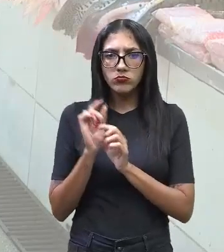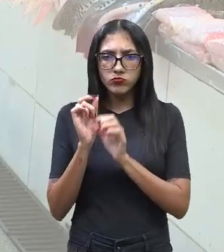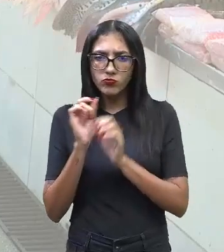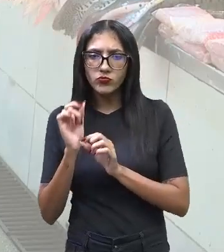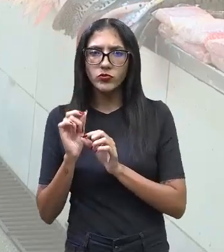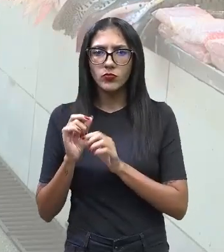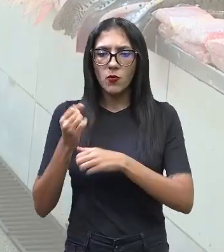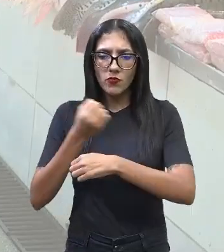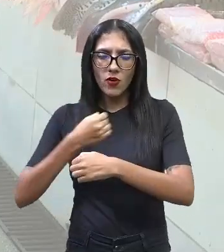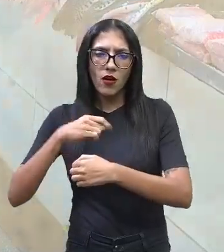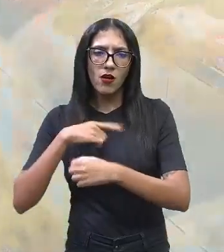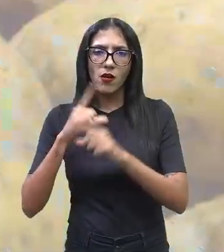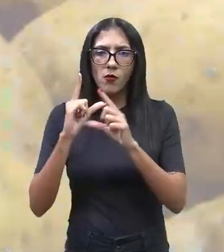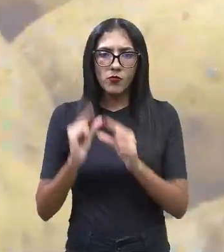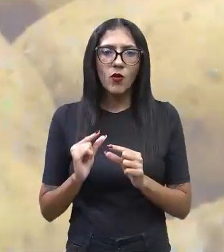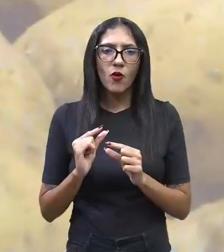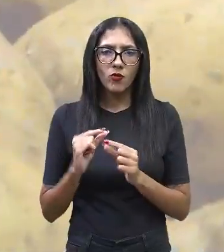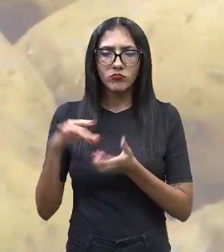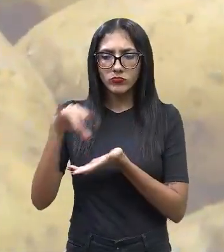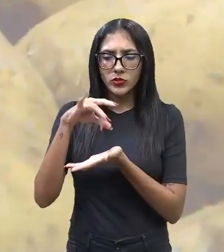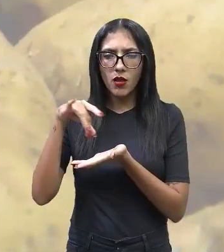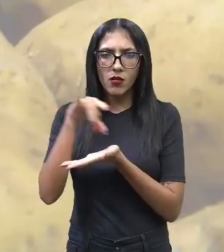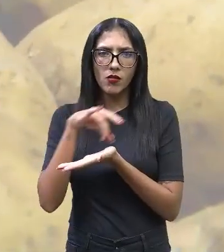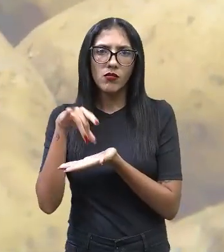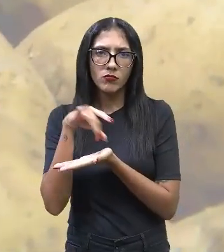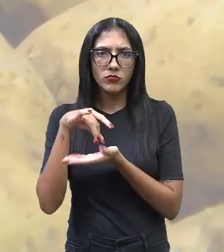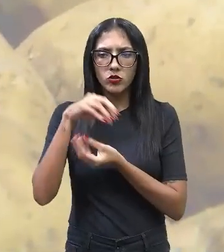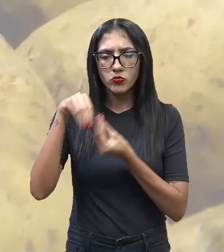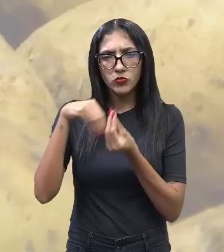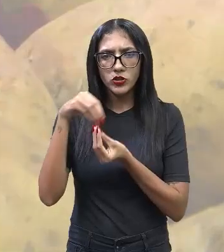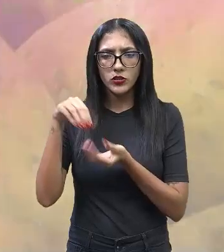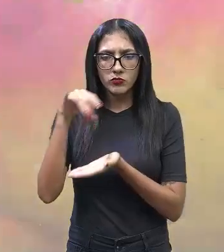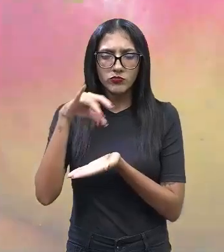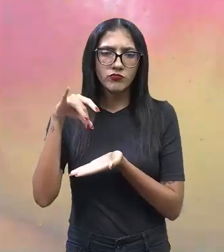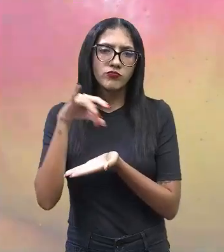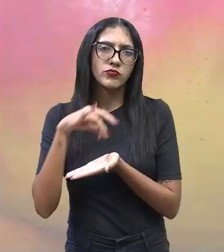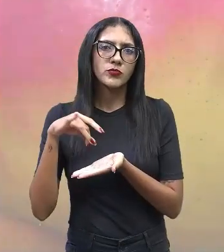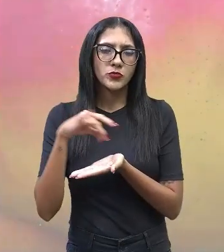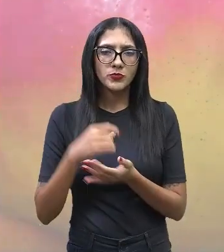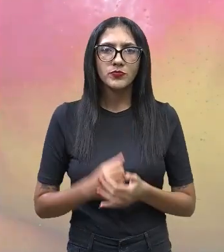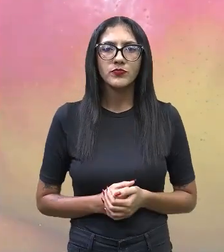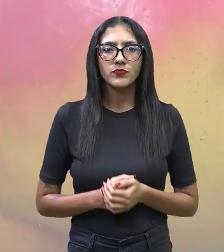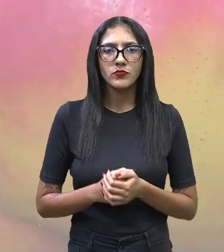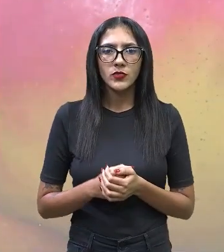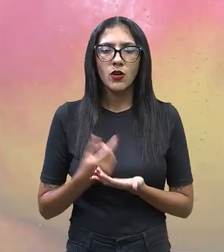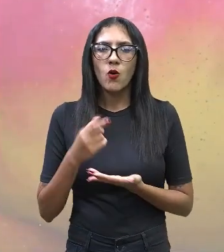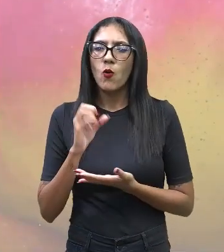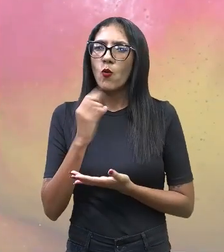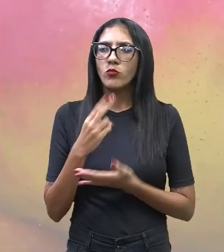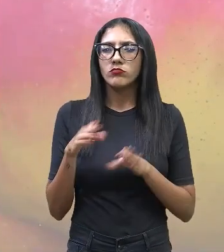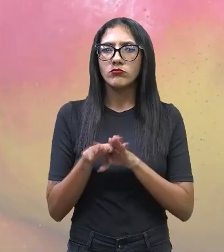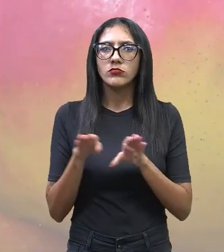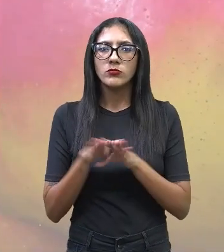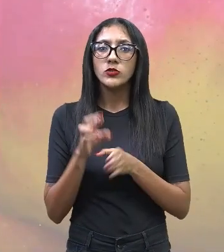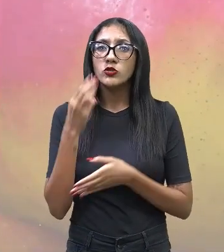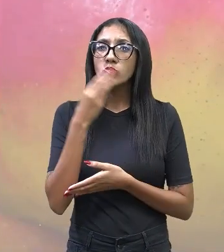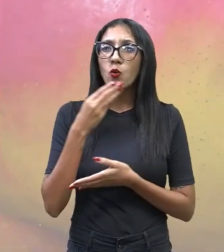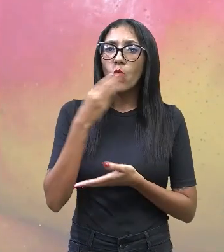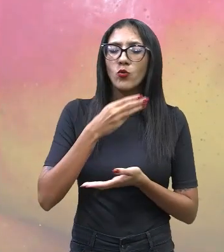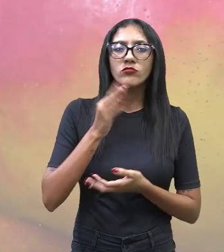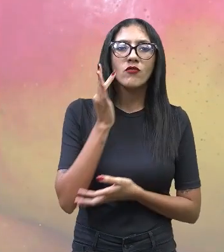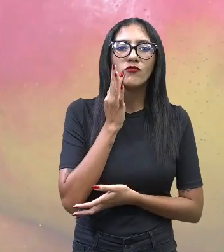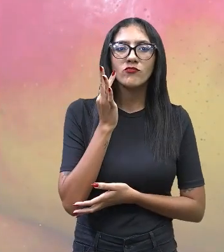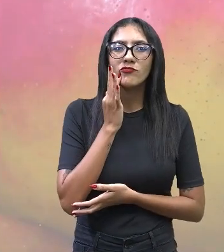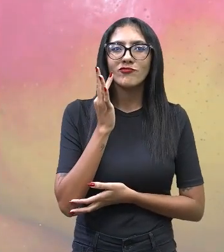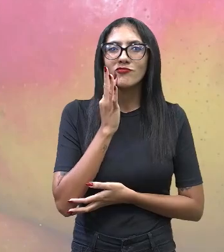mini processamentos, quando você tempera alguma coisa, quando você faz ali uma adição de açúcar no suco